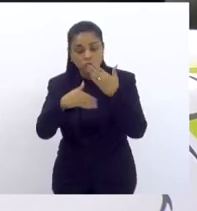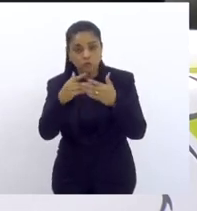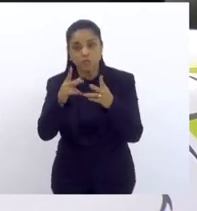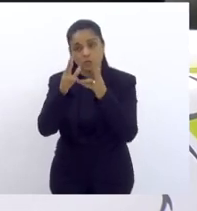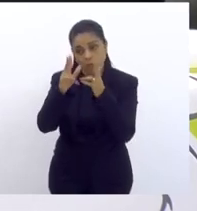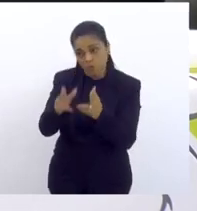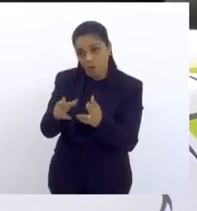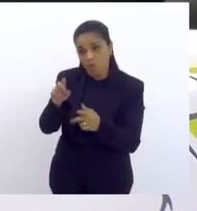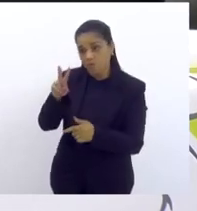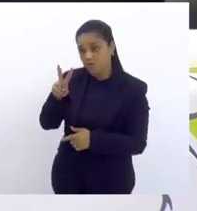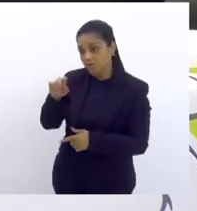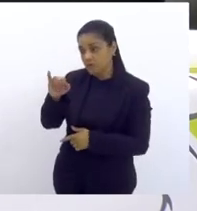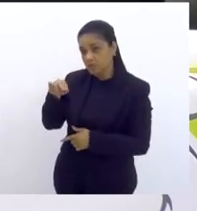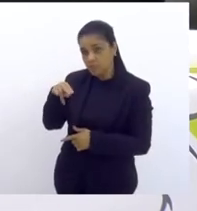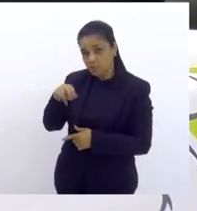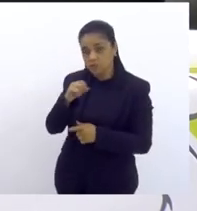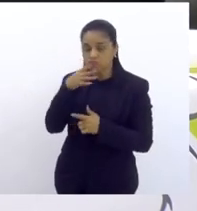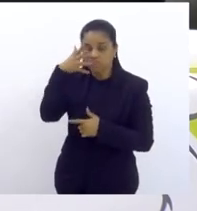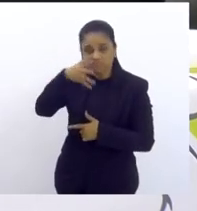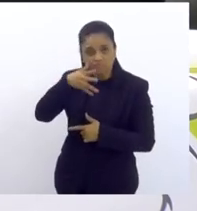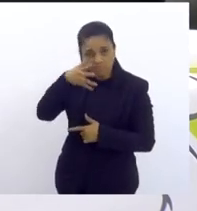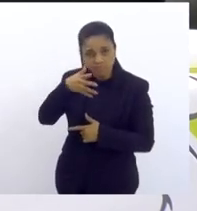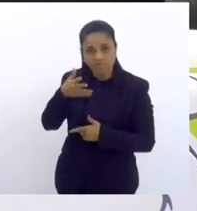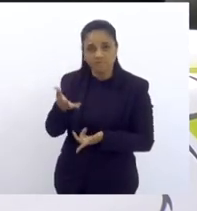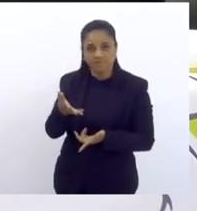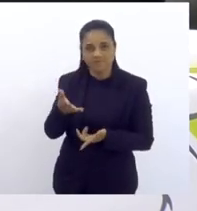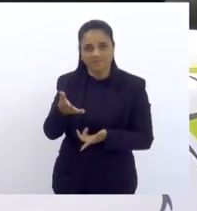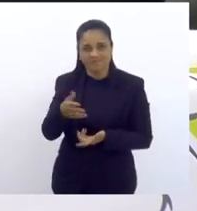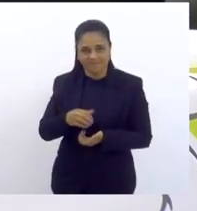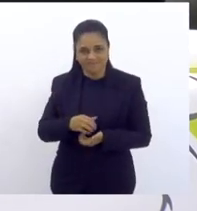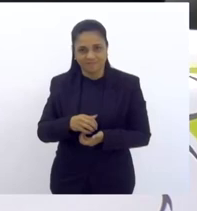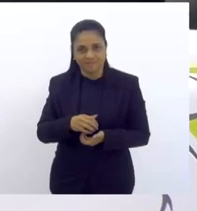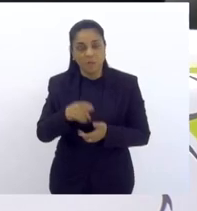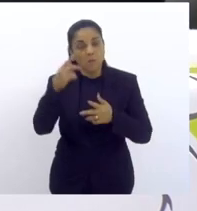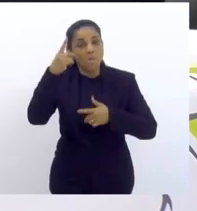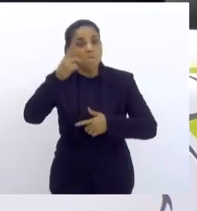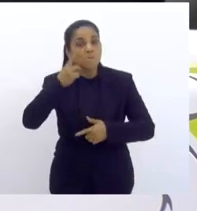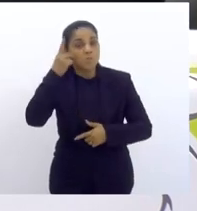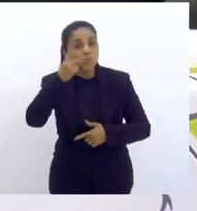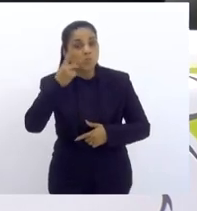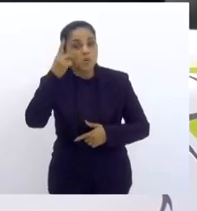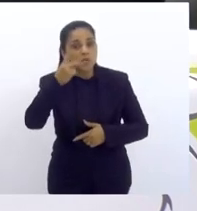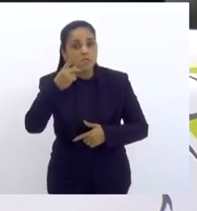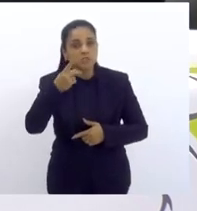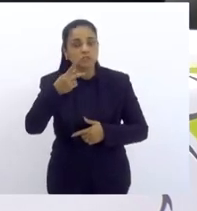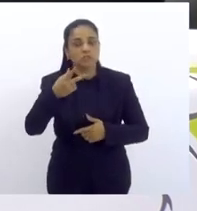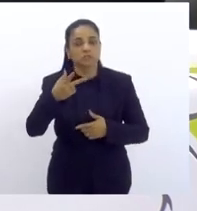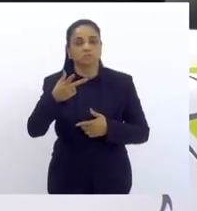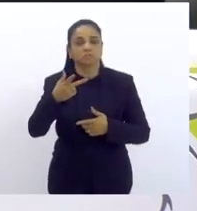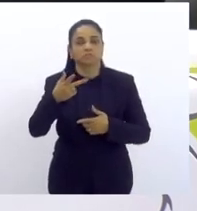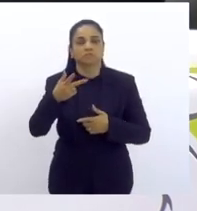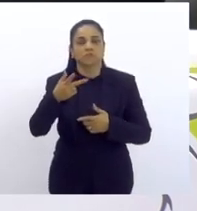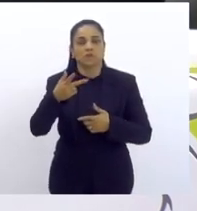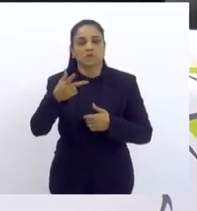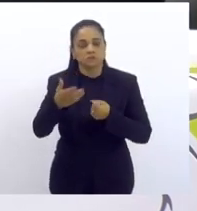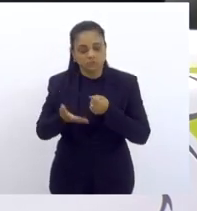muito bem disse uma política de sustento